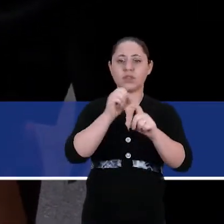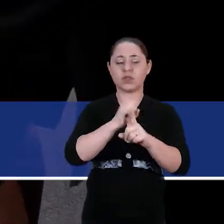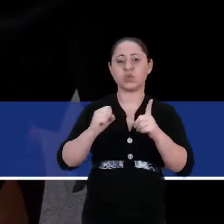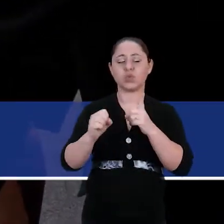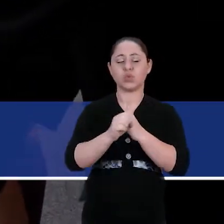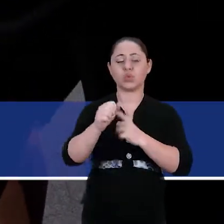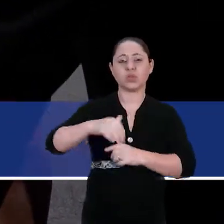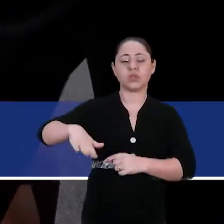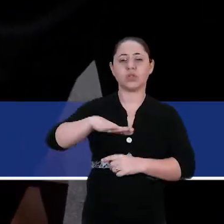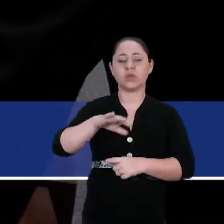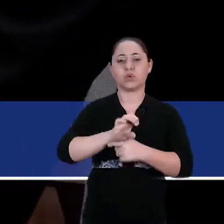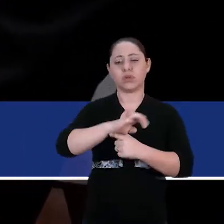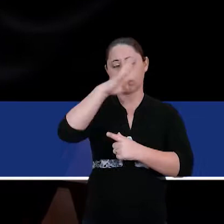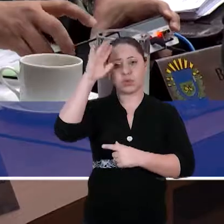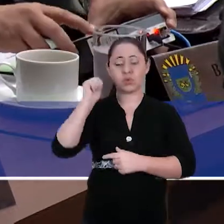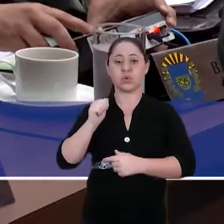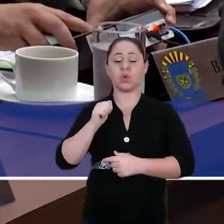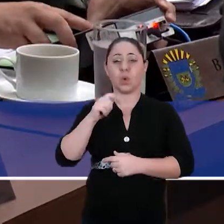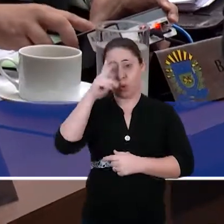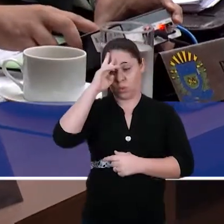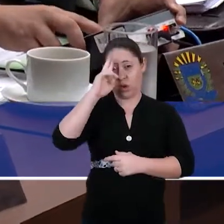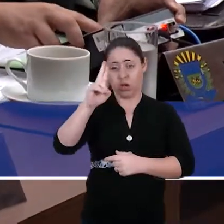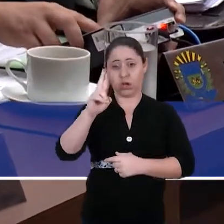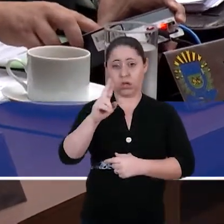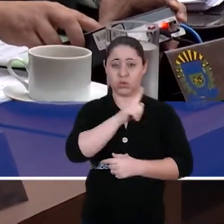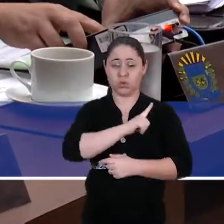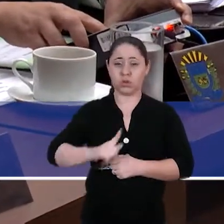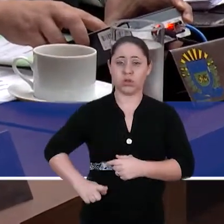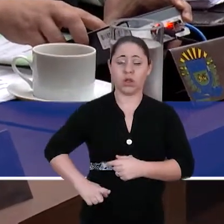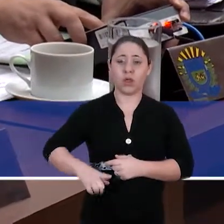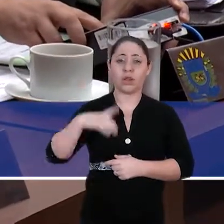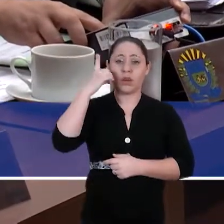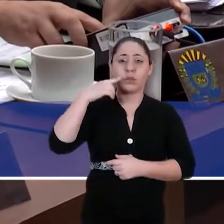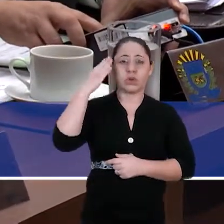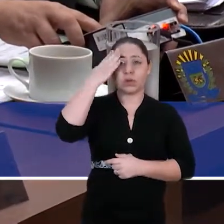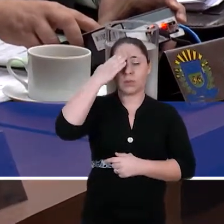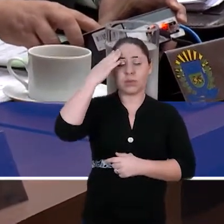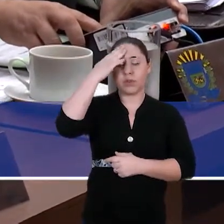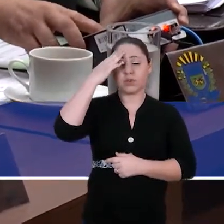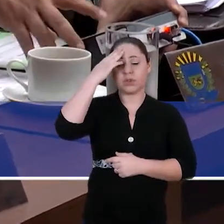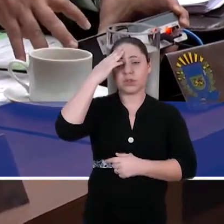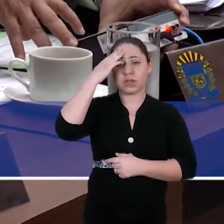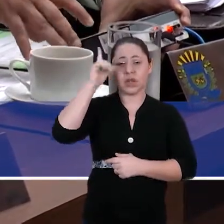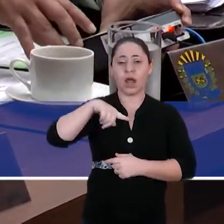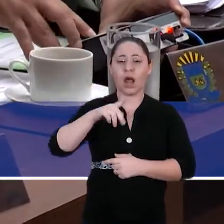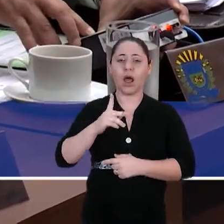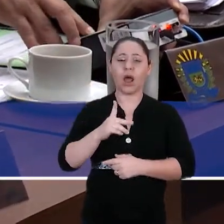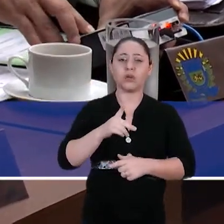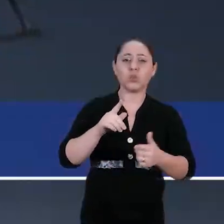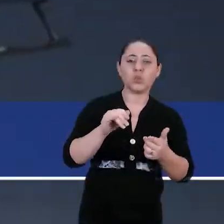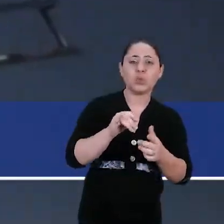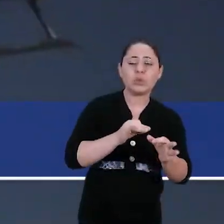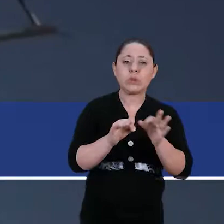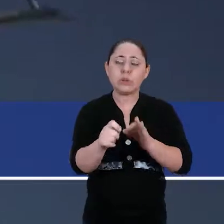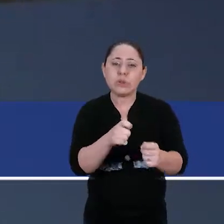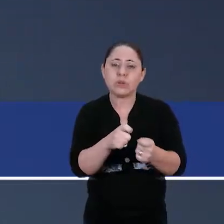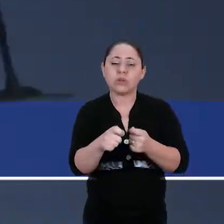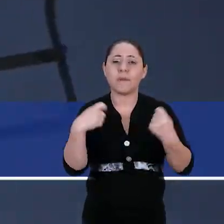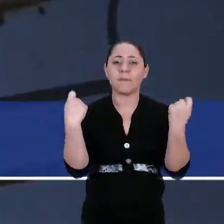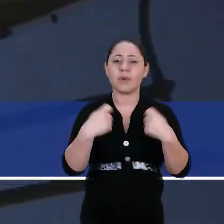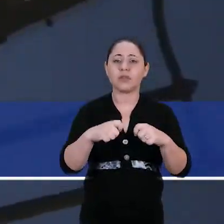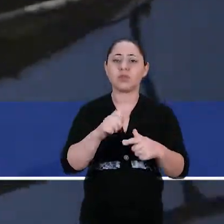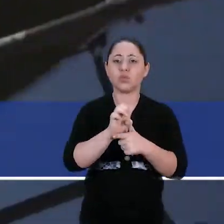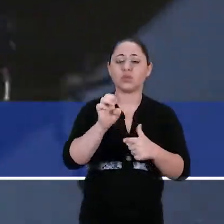e Defesa Social em Mato Grosso do Sul. Para o líder do governo na Assembleia Legislativa, deputado Barbosinha, do Democratas, essas são